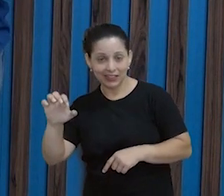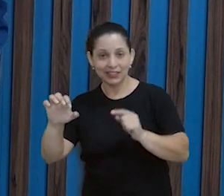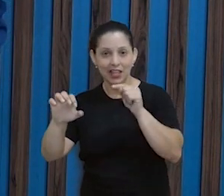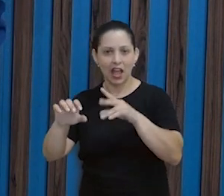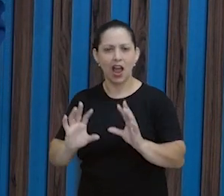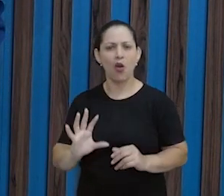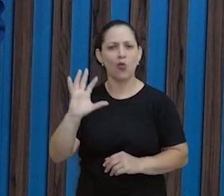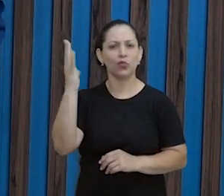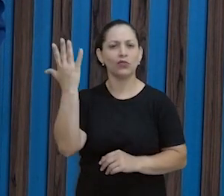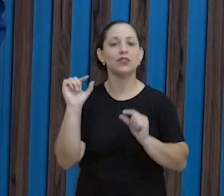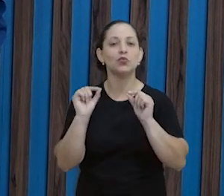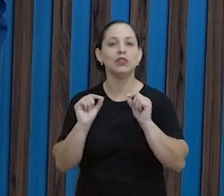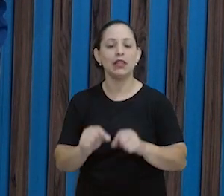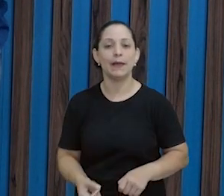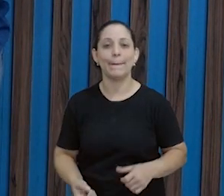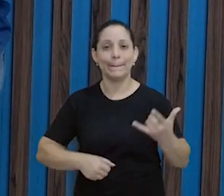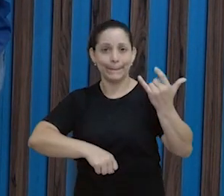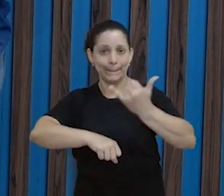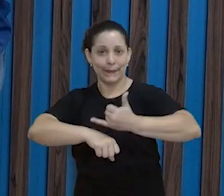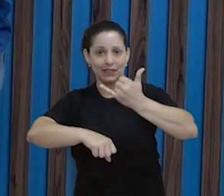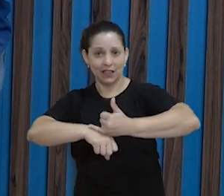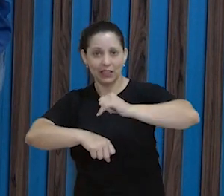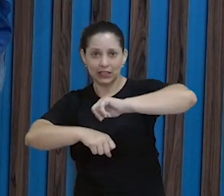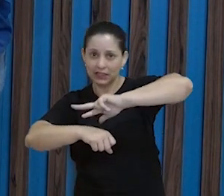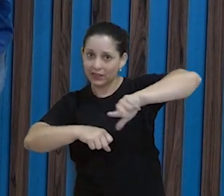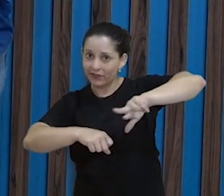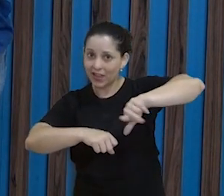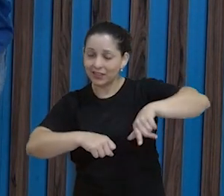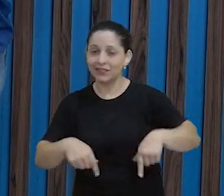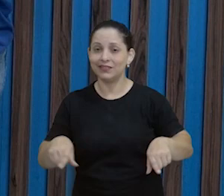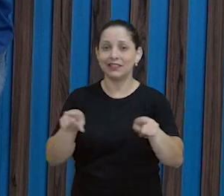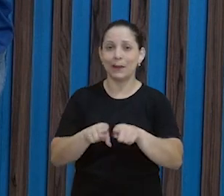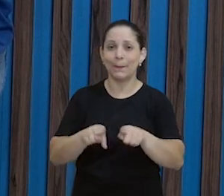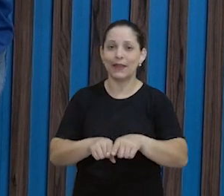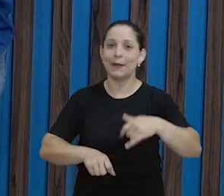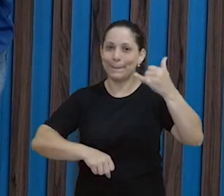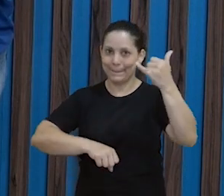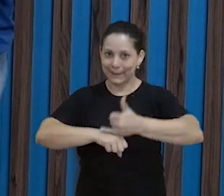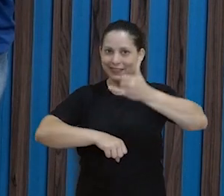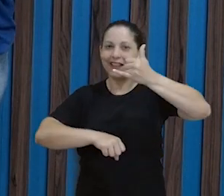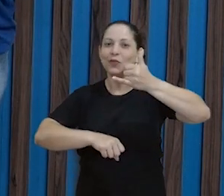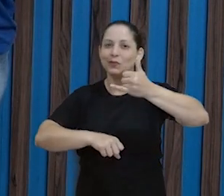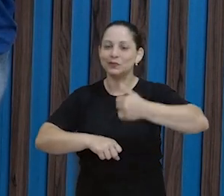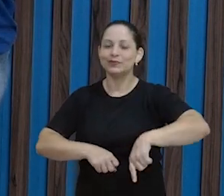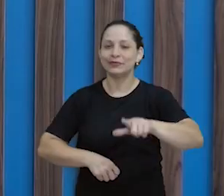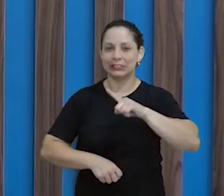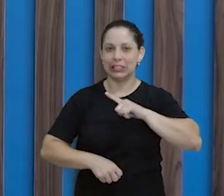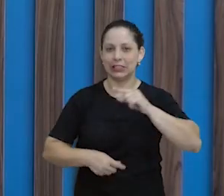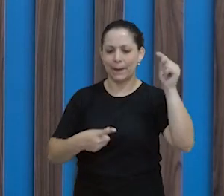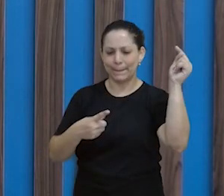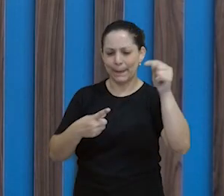entre ametais, e a ligação metálica entre metais. Então, você vê que